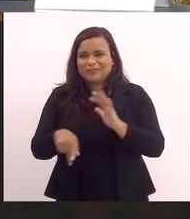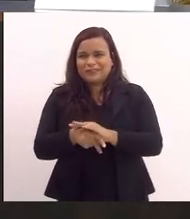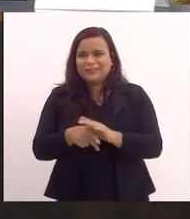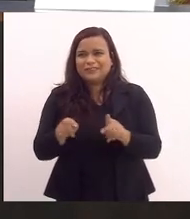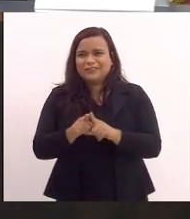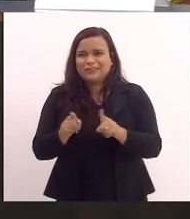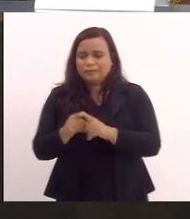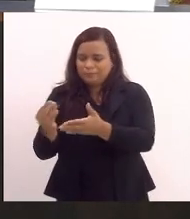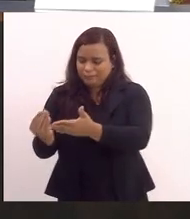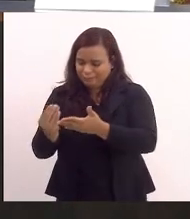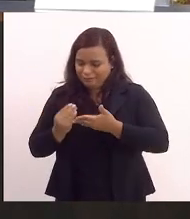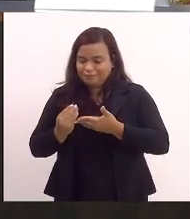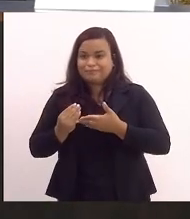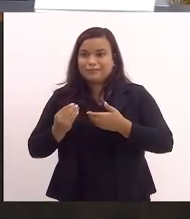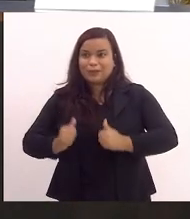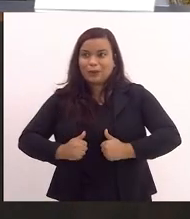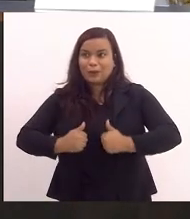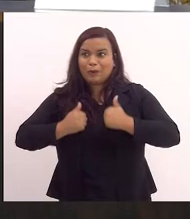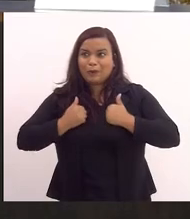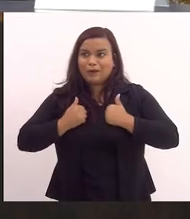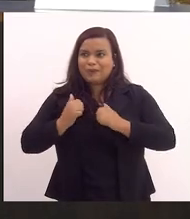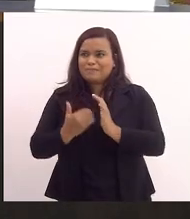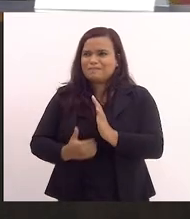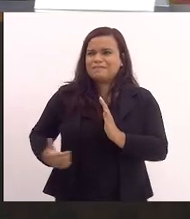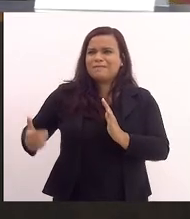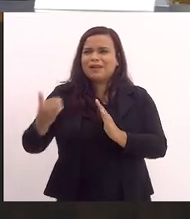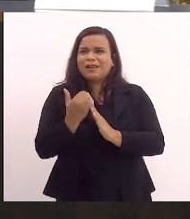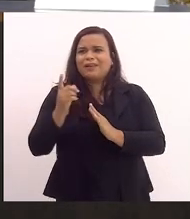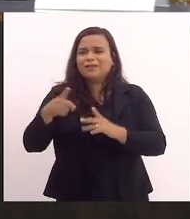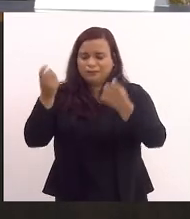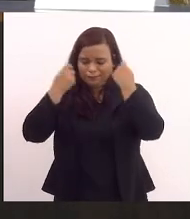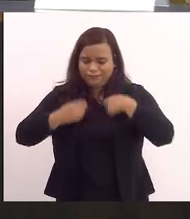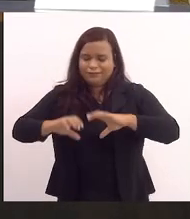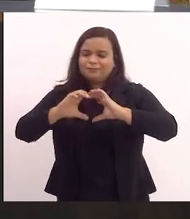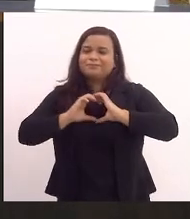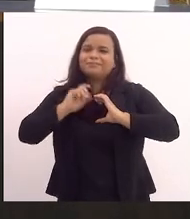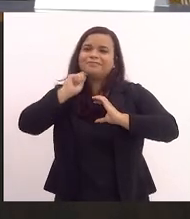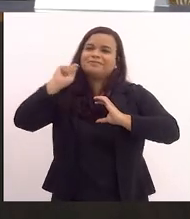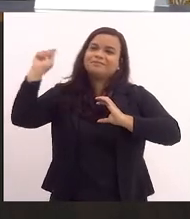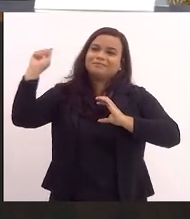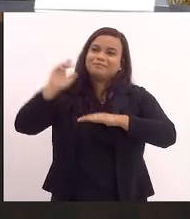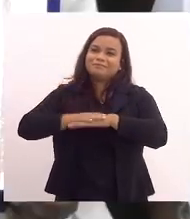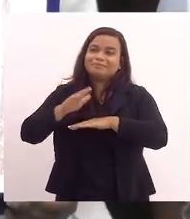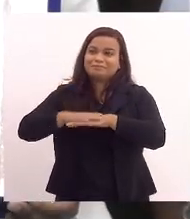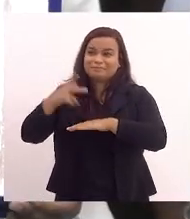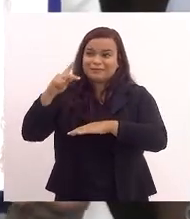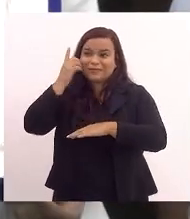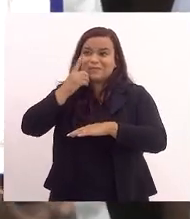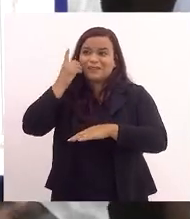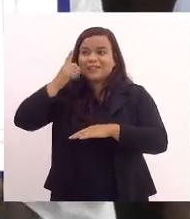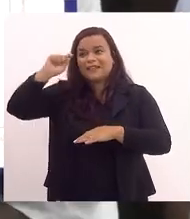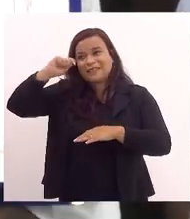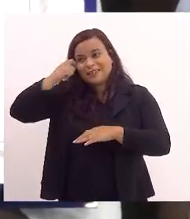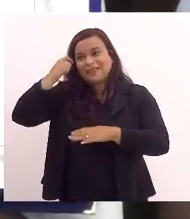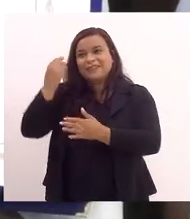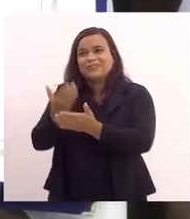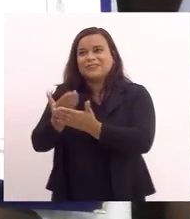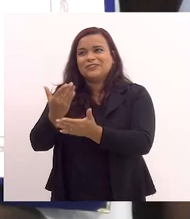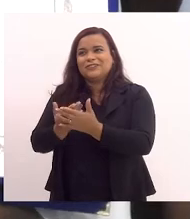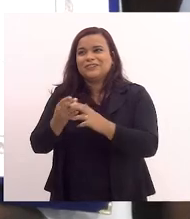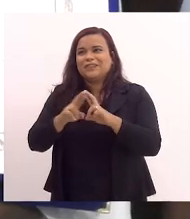honraria do estado do Rio de Janeiro, a medalha Tiradentes, das mãos de uma deputada negra, estudante da